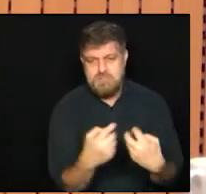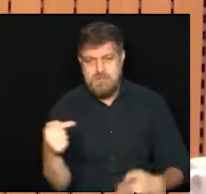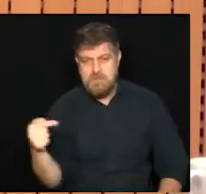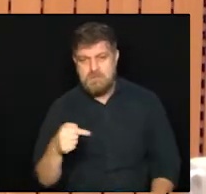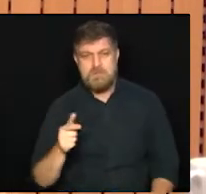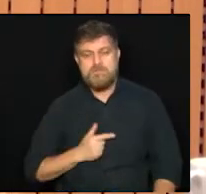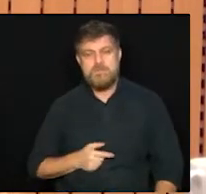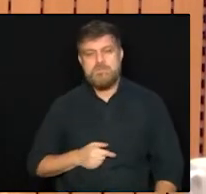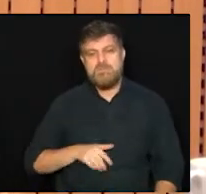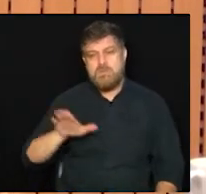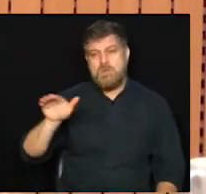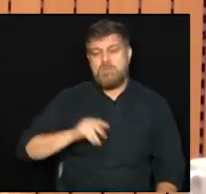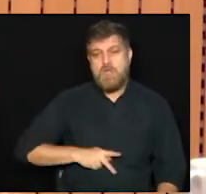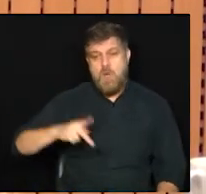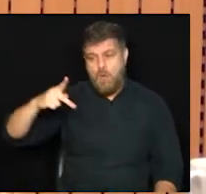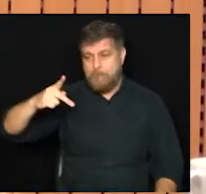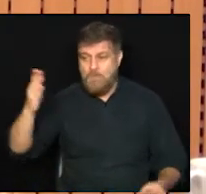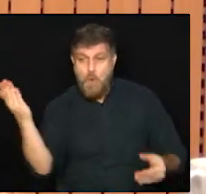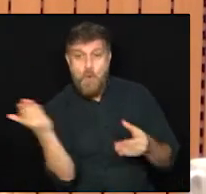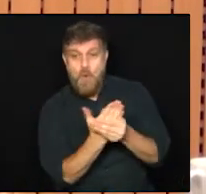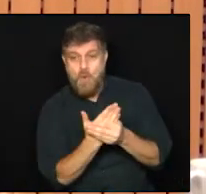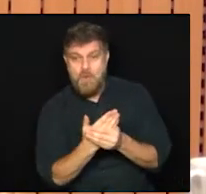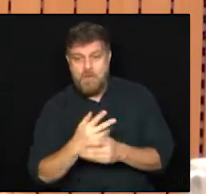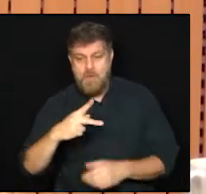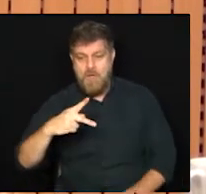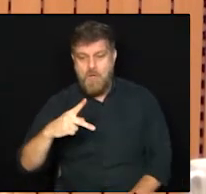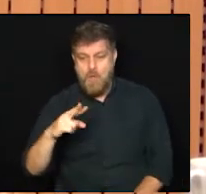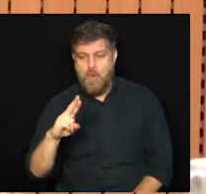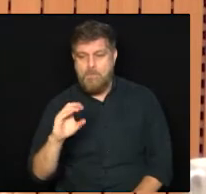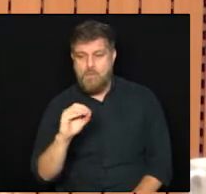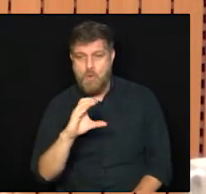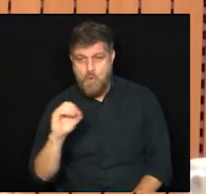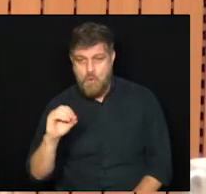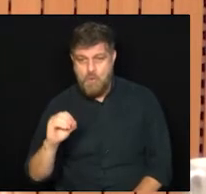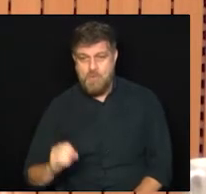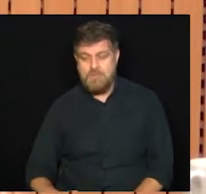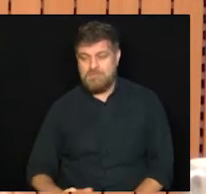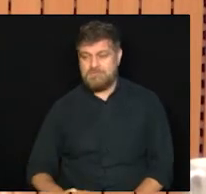PROCON, né, contra as companhias aéreas,